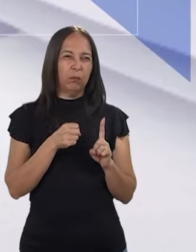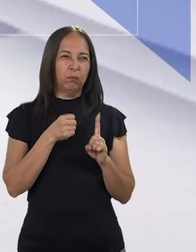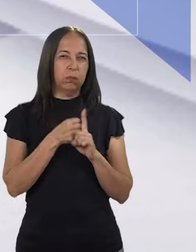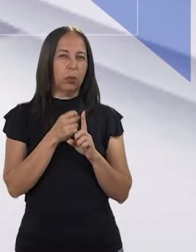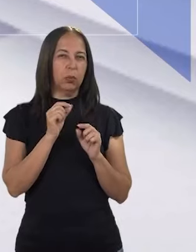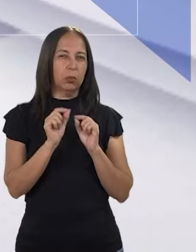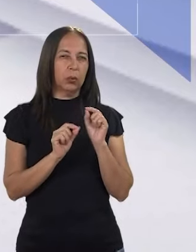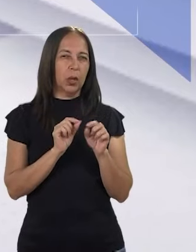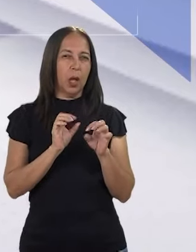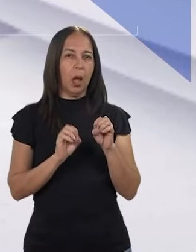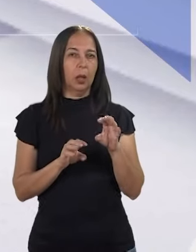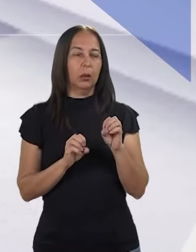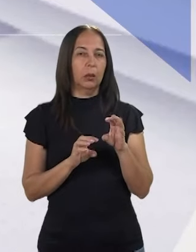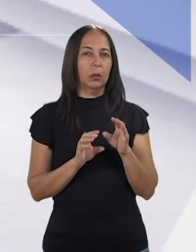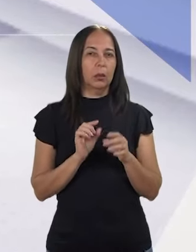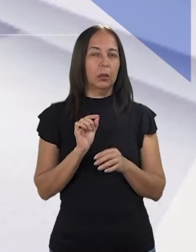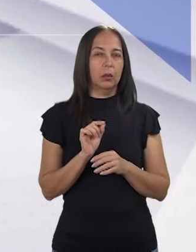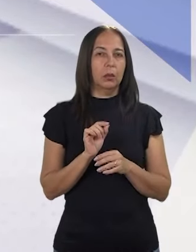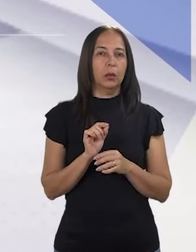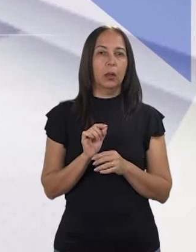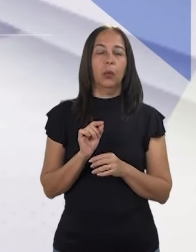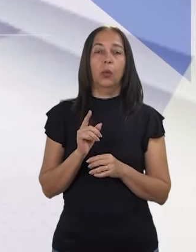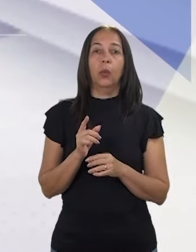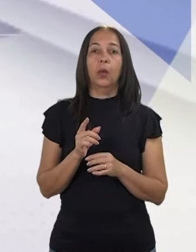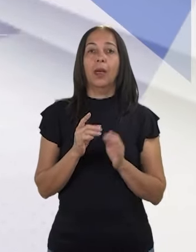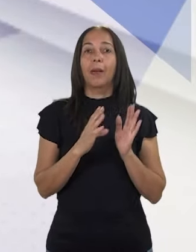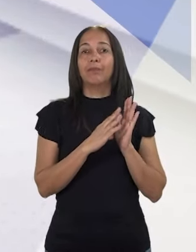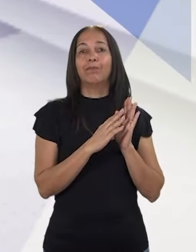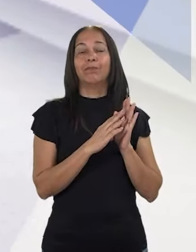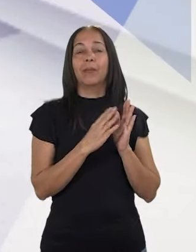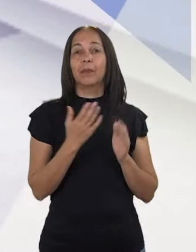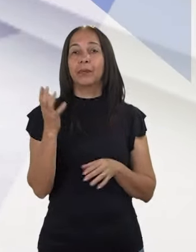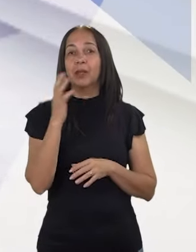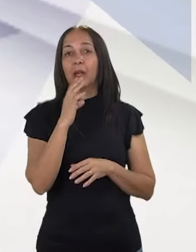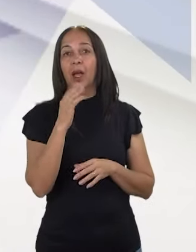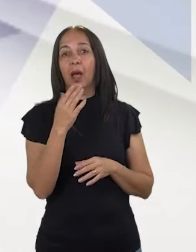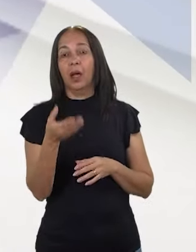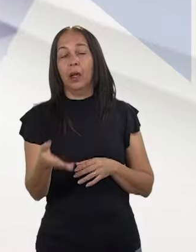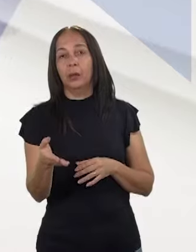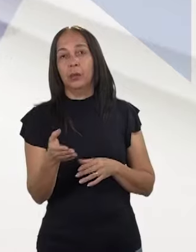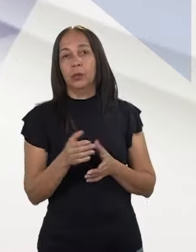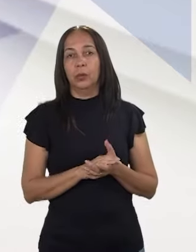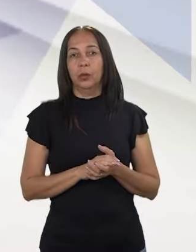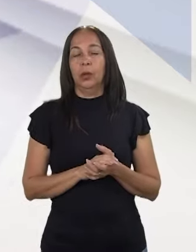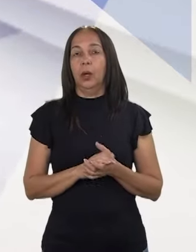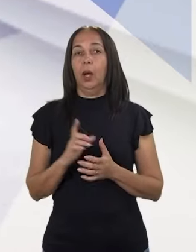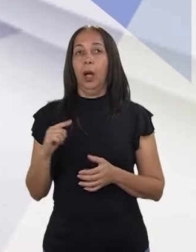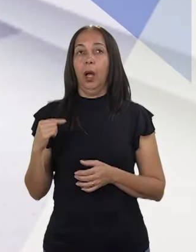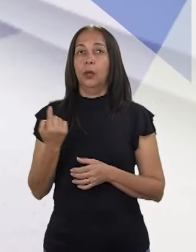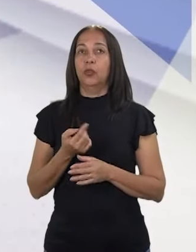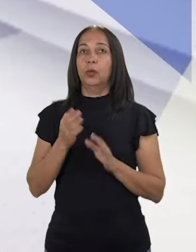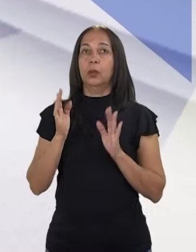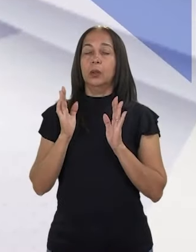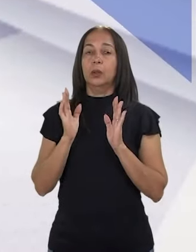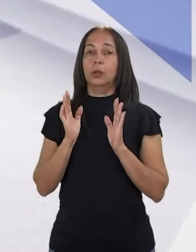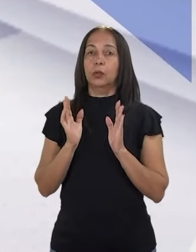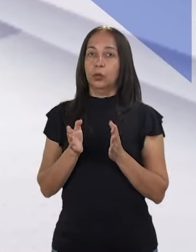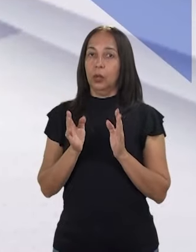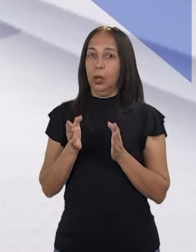bate naquilo que eu venho falando que é educação e literacia midiática eh a gente tá entrou já